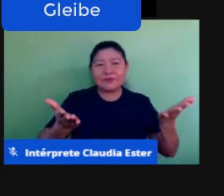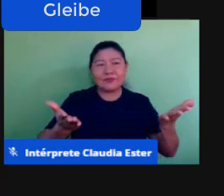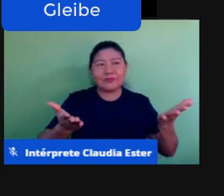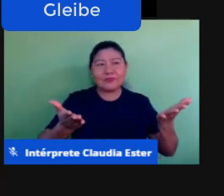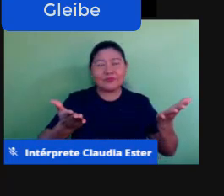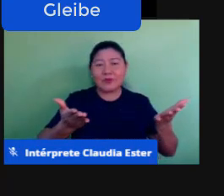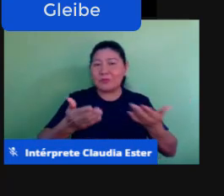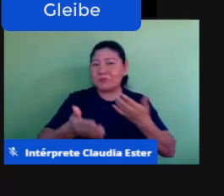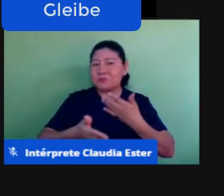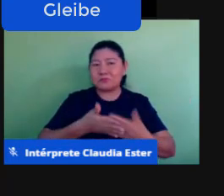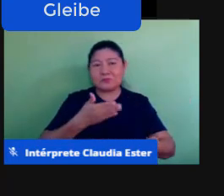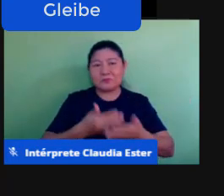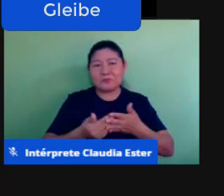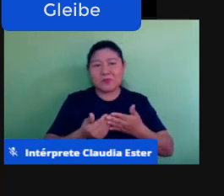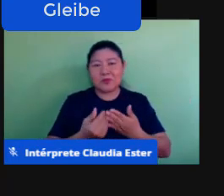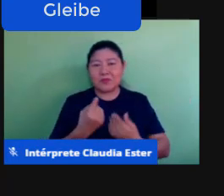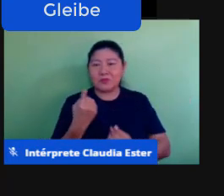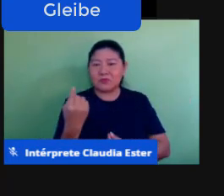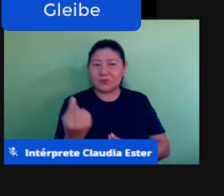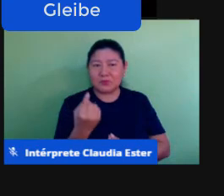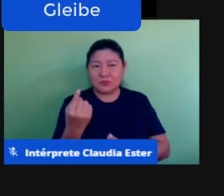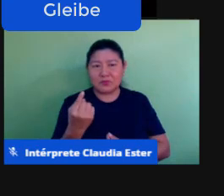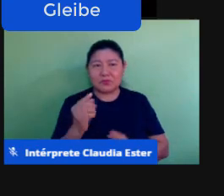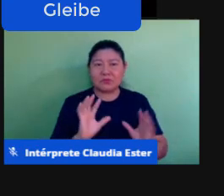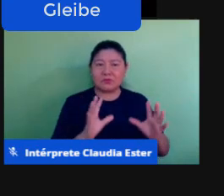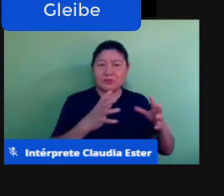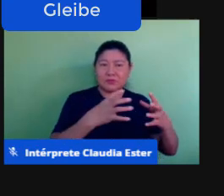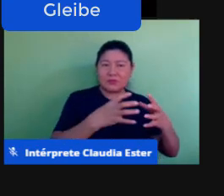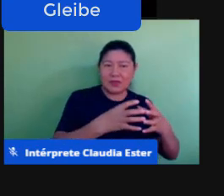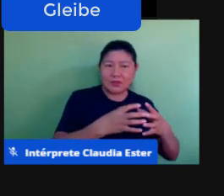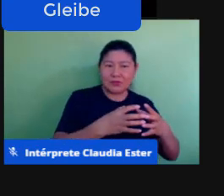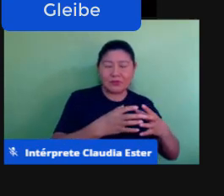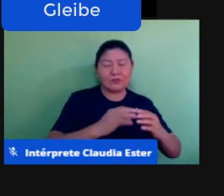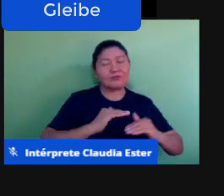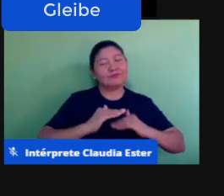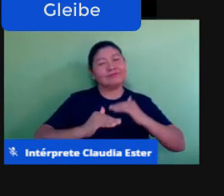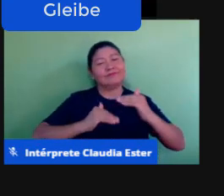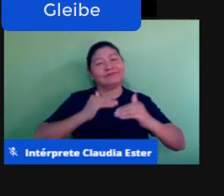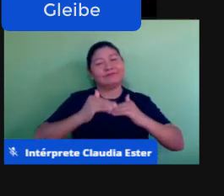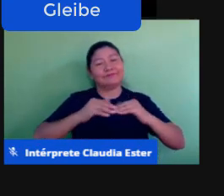e indiretamente, no processo educacional.